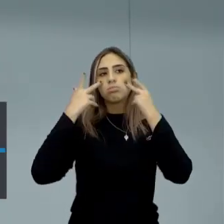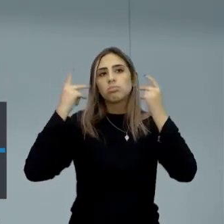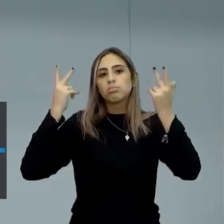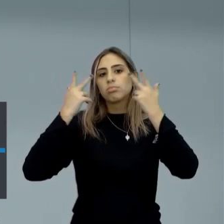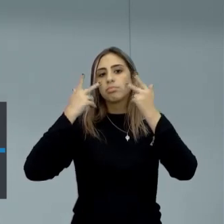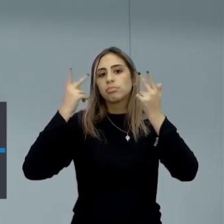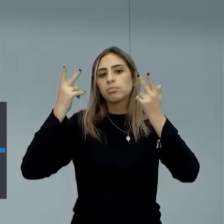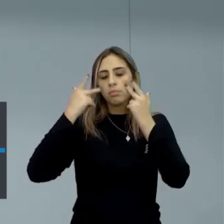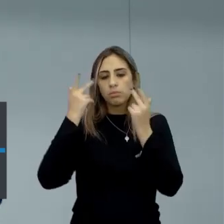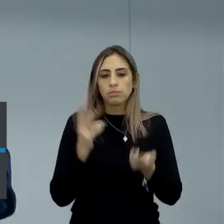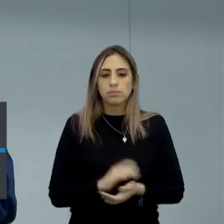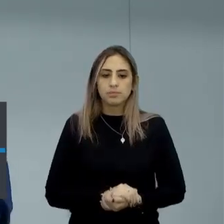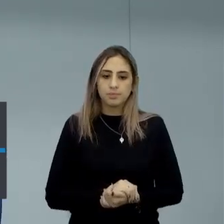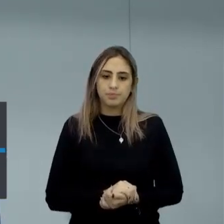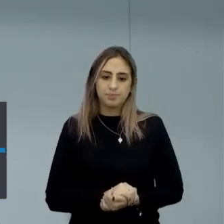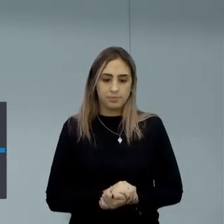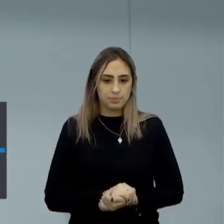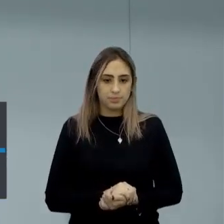Sim. Entendi.